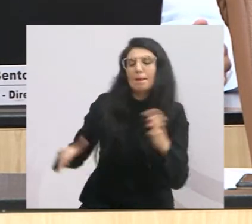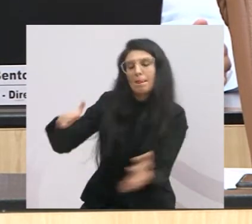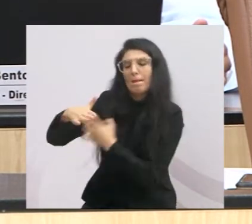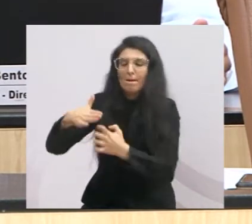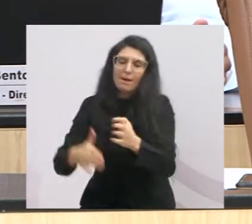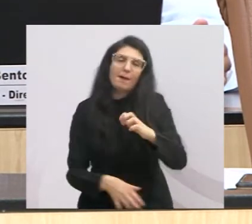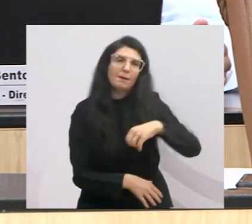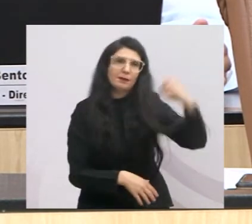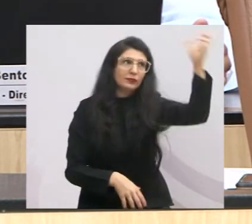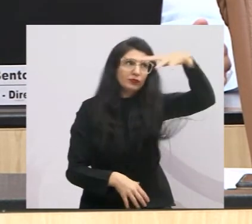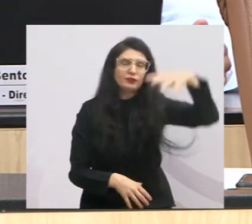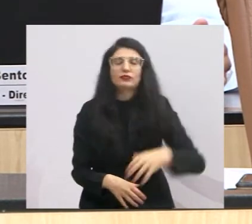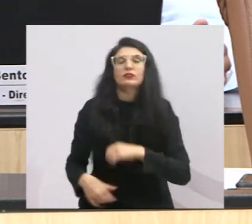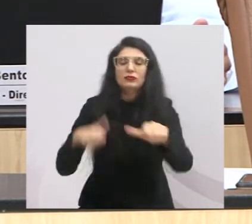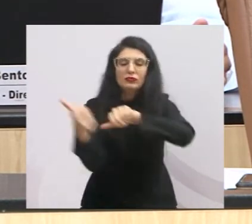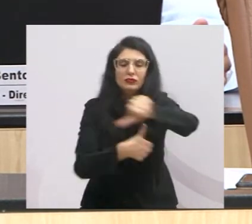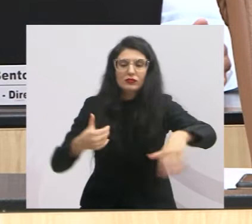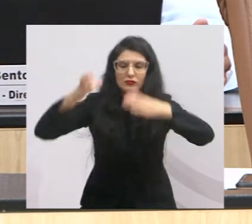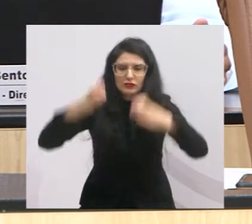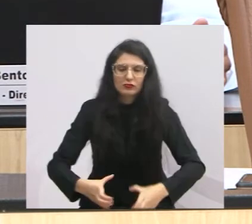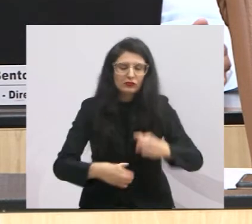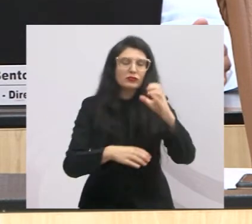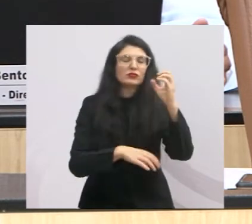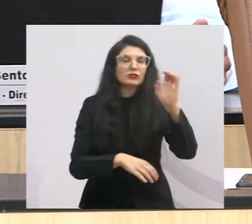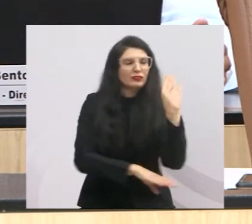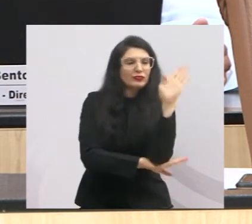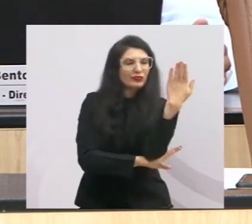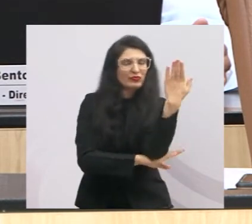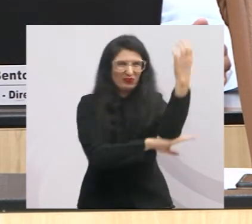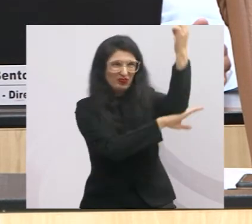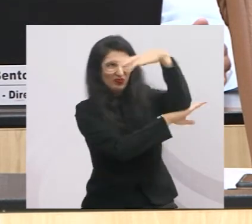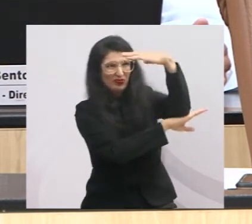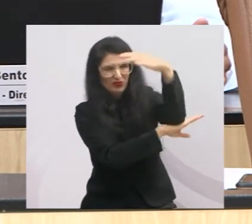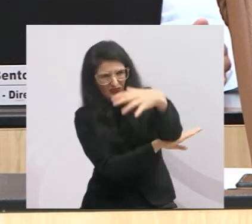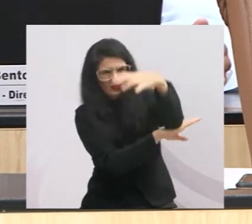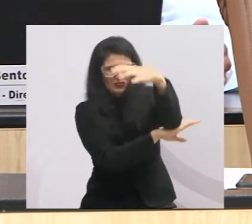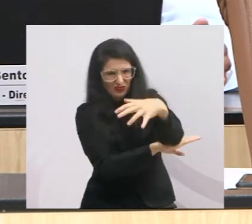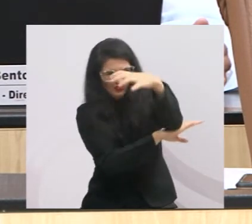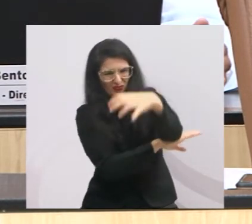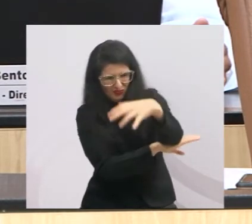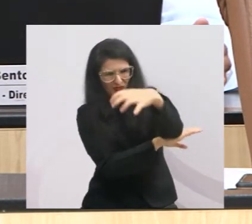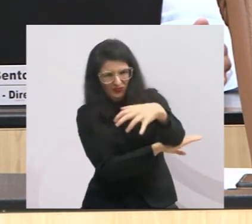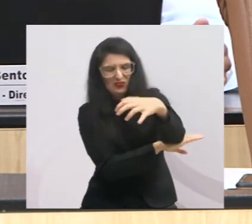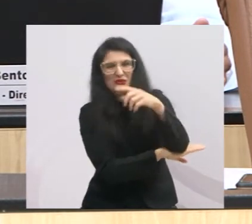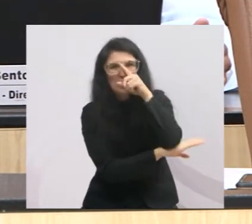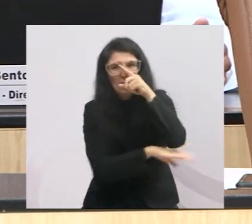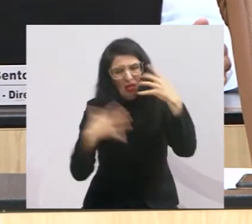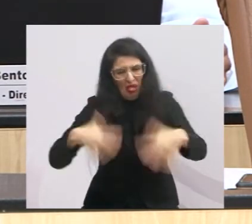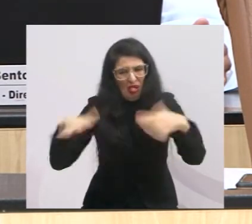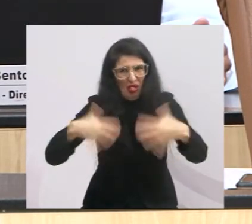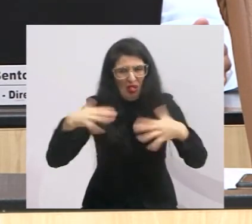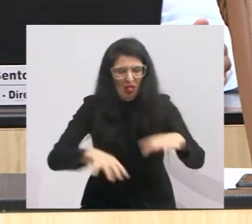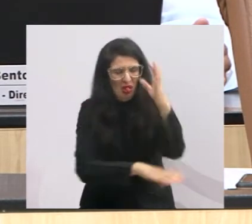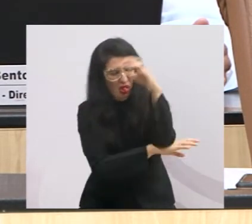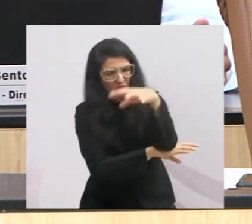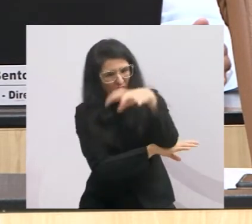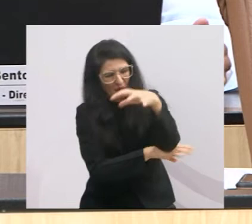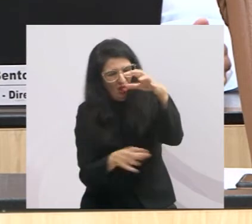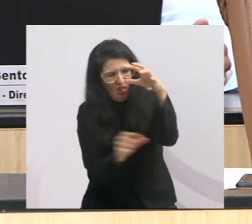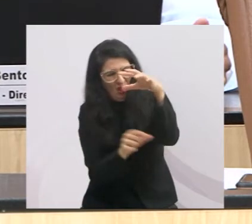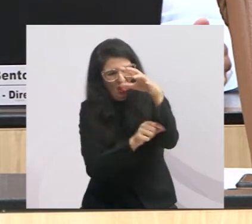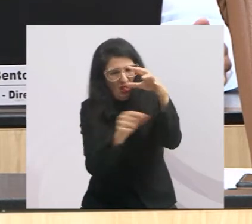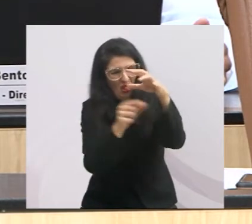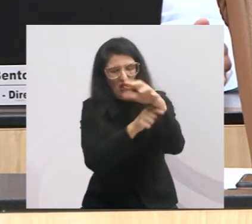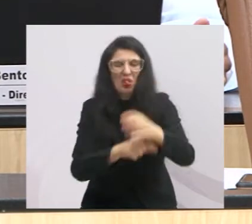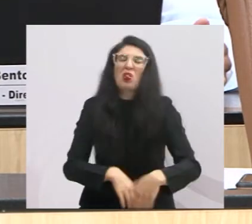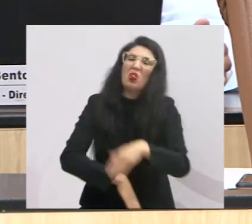da terra, e se o sal se tornar insípido, com que se há de salgar? Sal sonso para